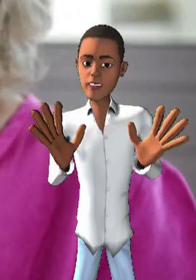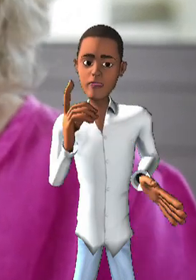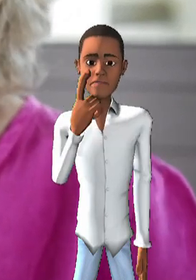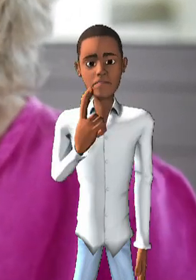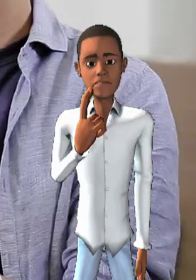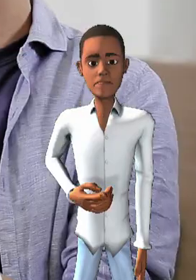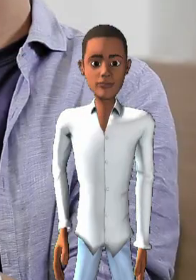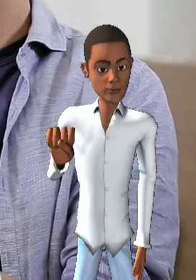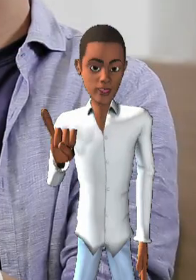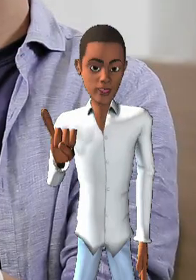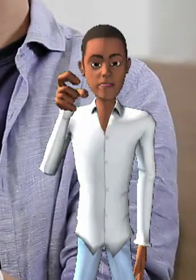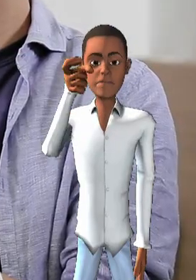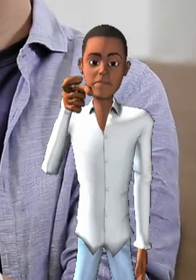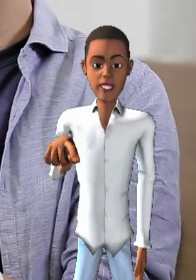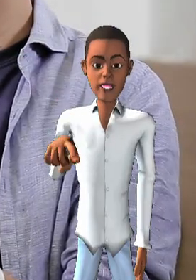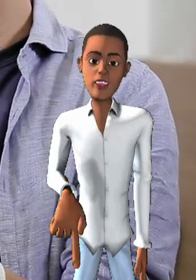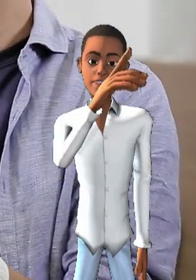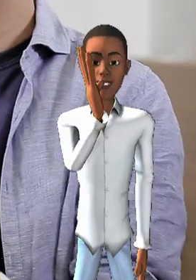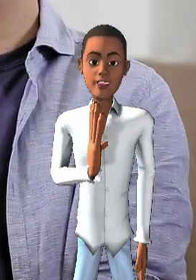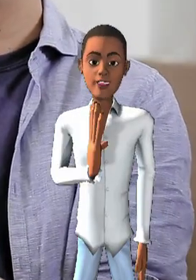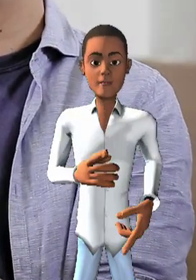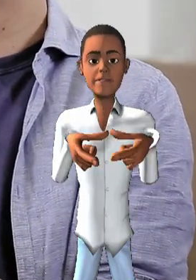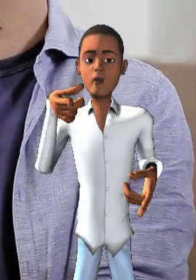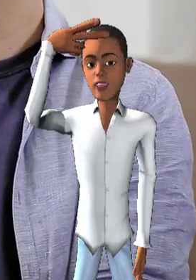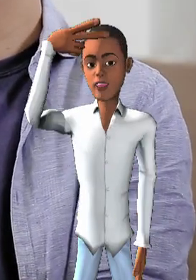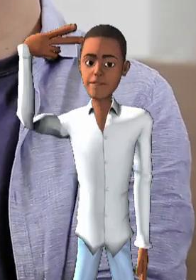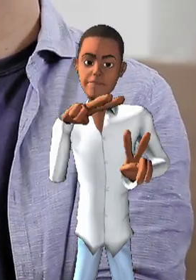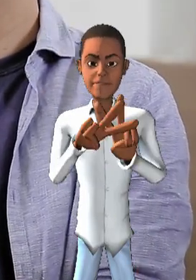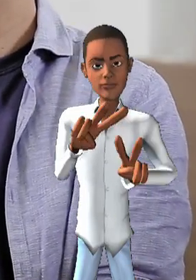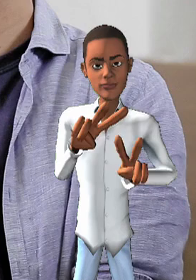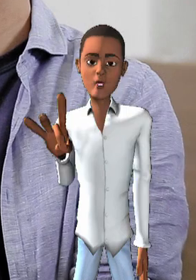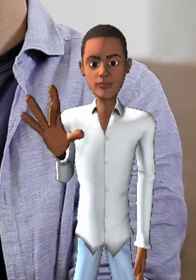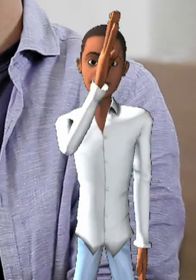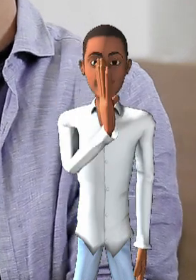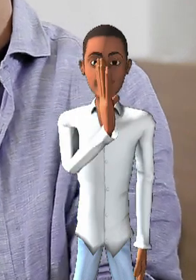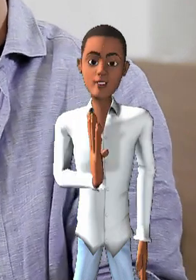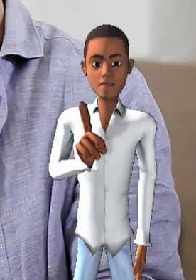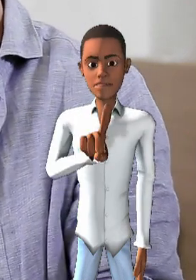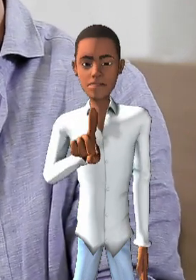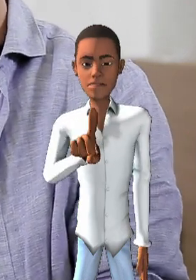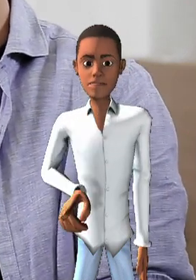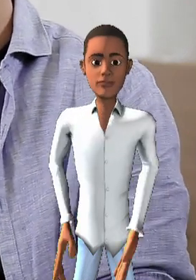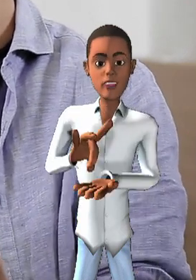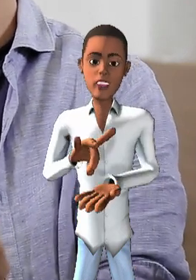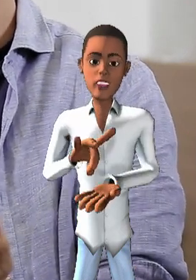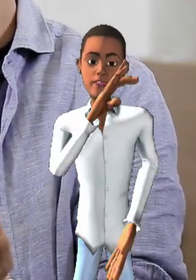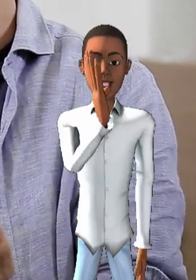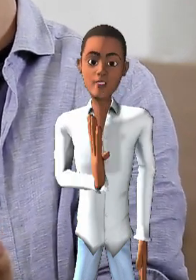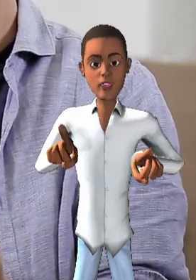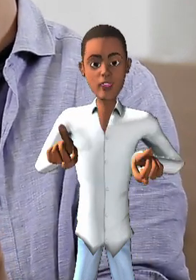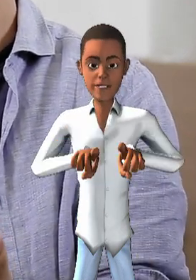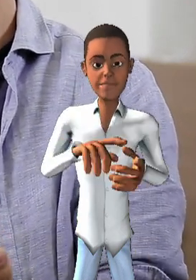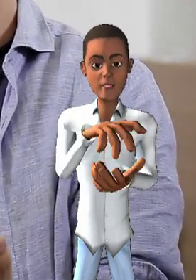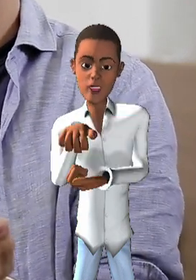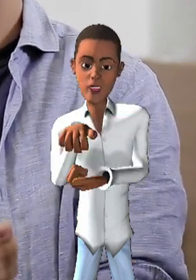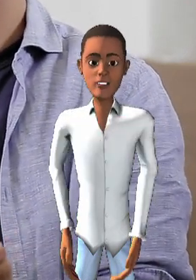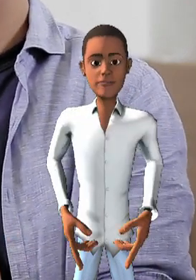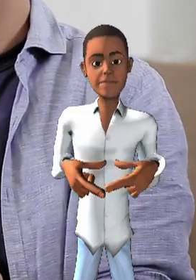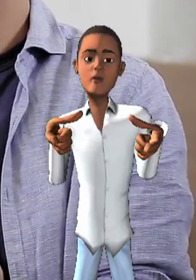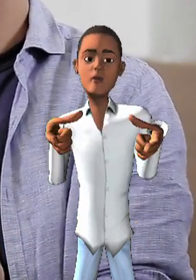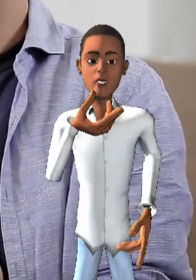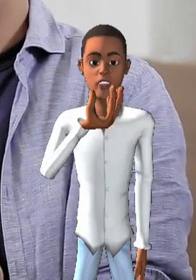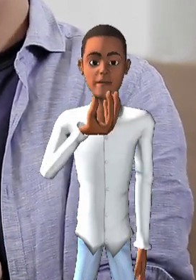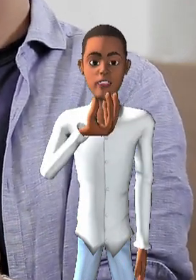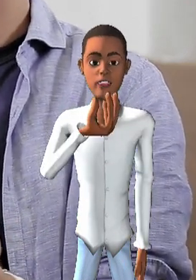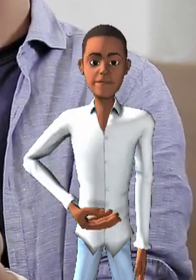poder chorar. Se você pega e você percebe... Benedito Medrado, pesquisador e professor de psicologia. O Brasil, na verdade não só do Brasil, mas do mundo, é